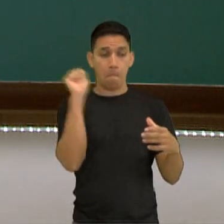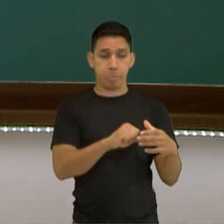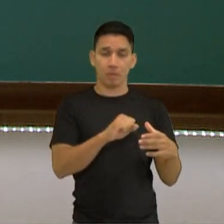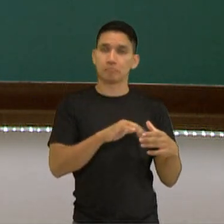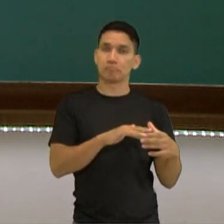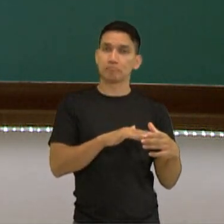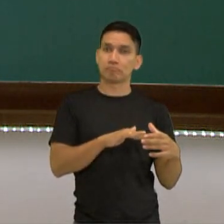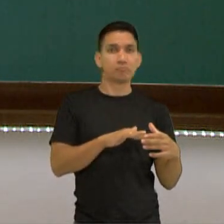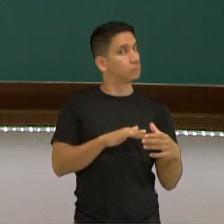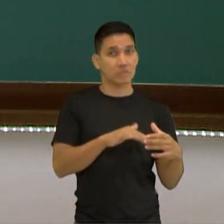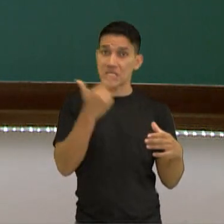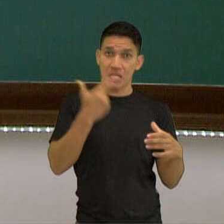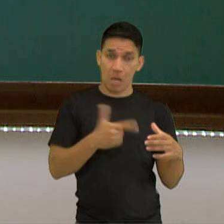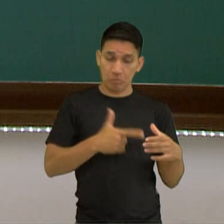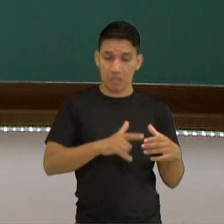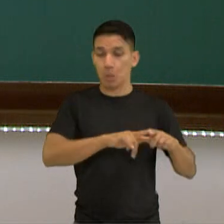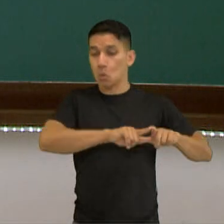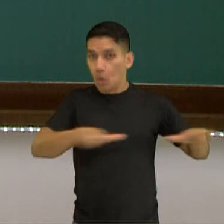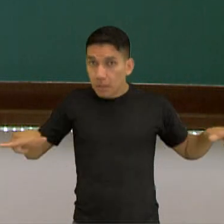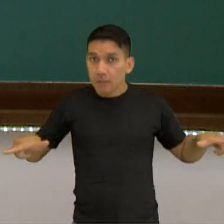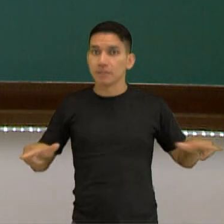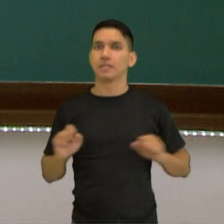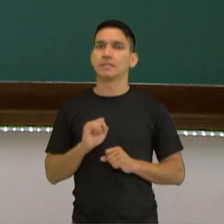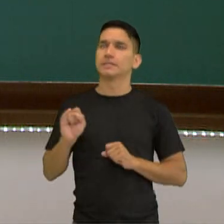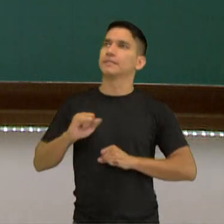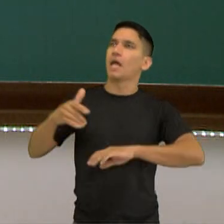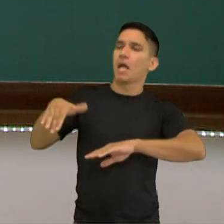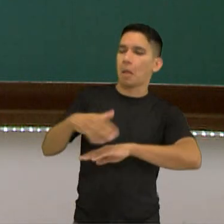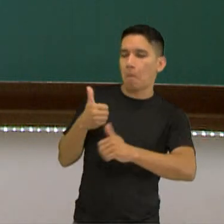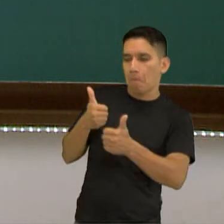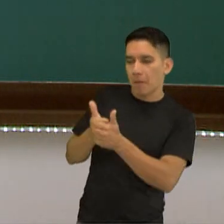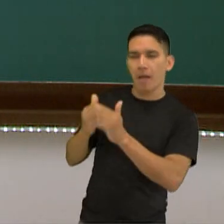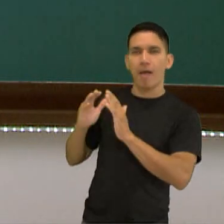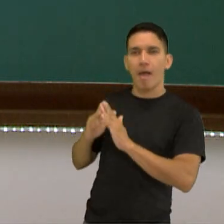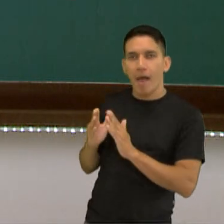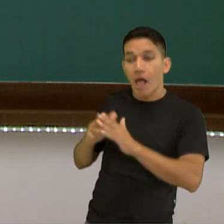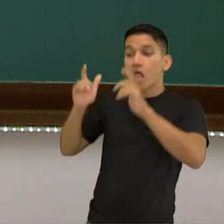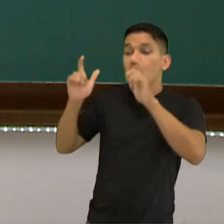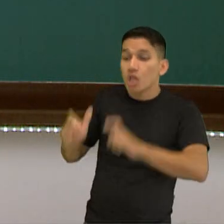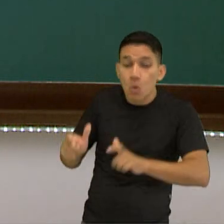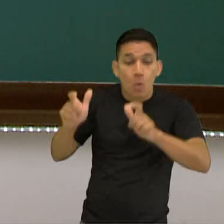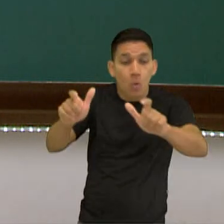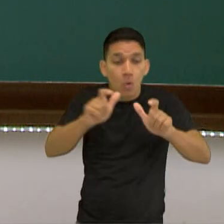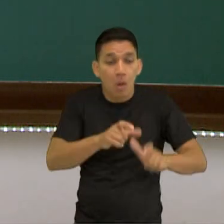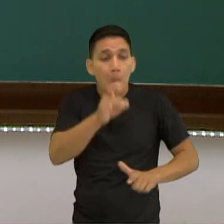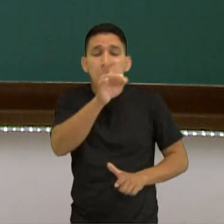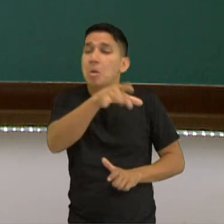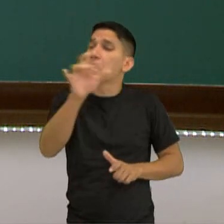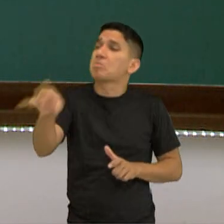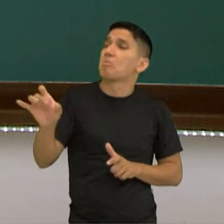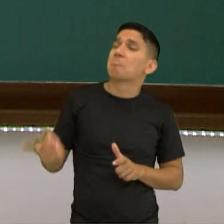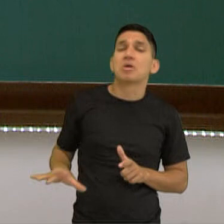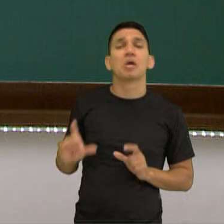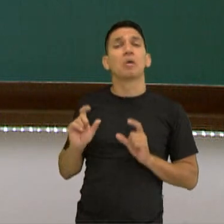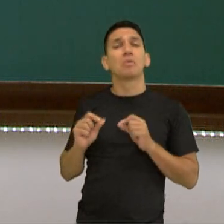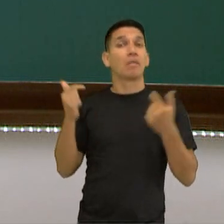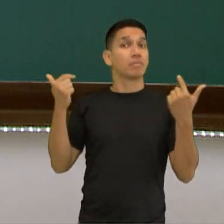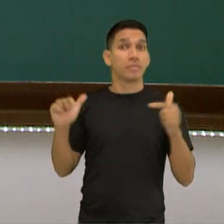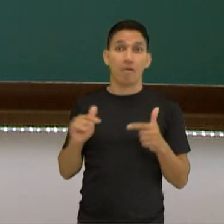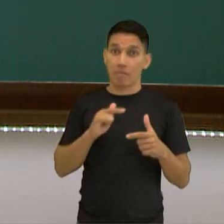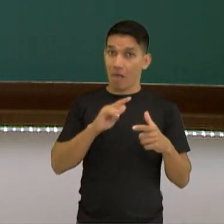quintal, na calçada, em lugares abandonados, terrenos